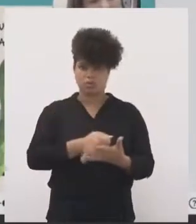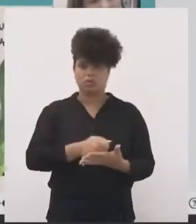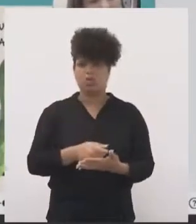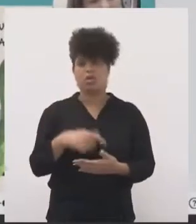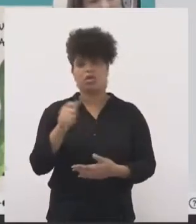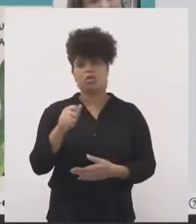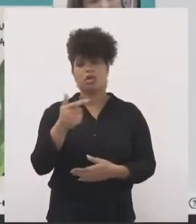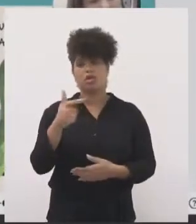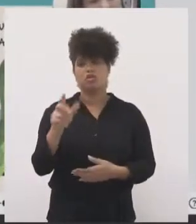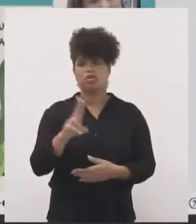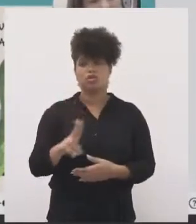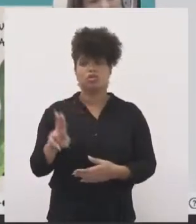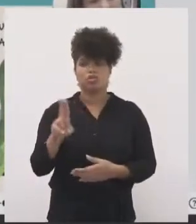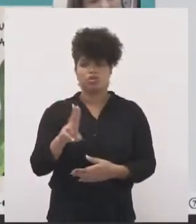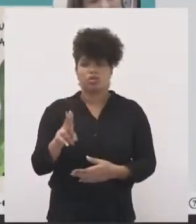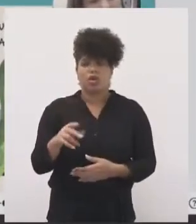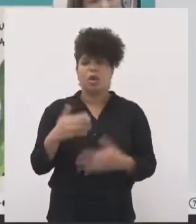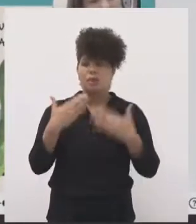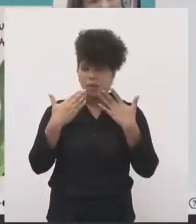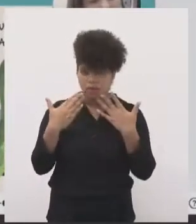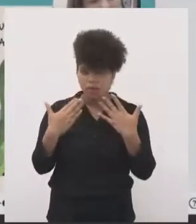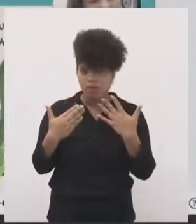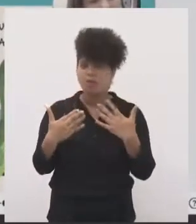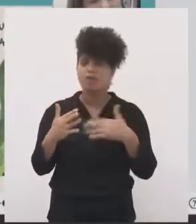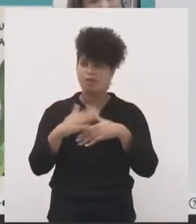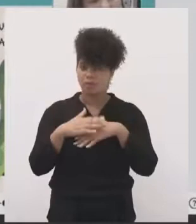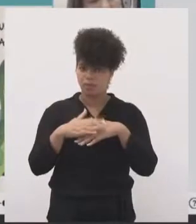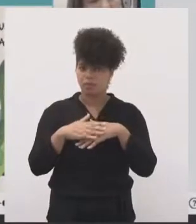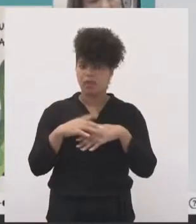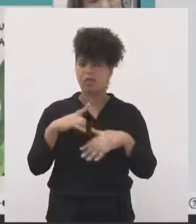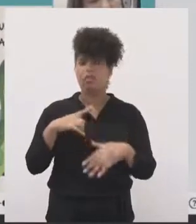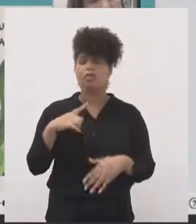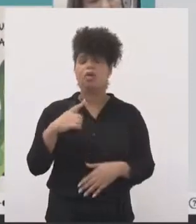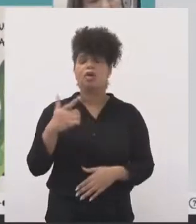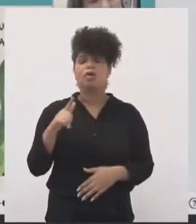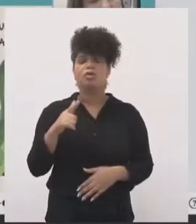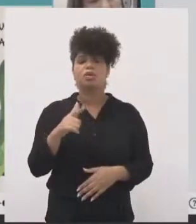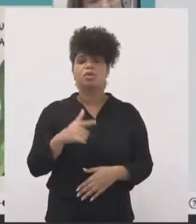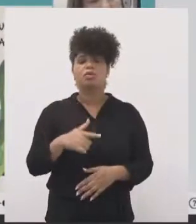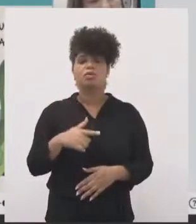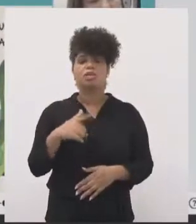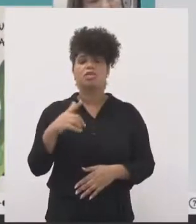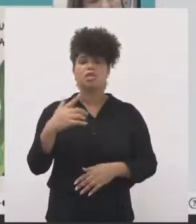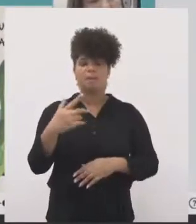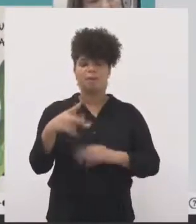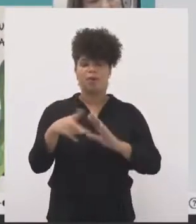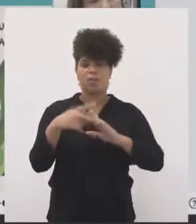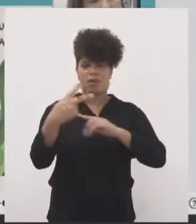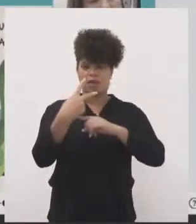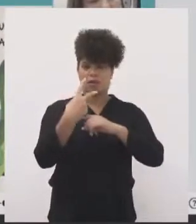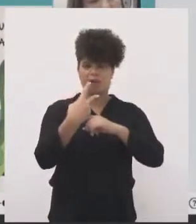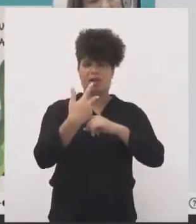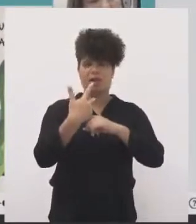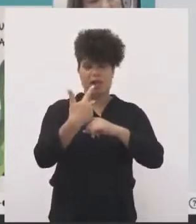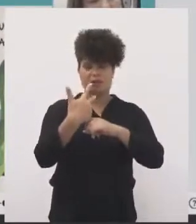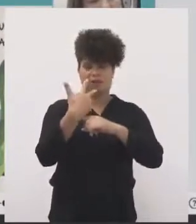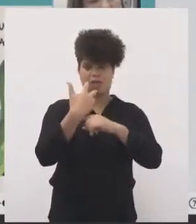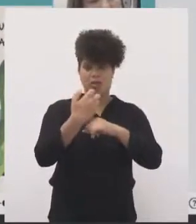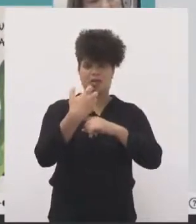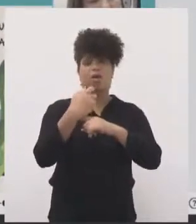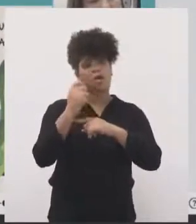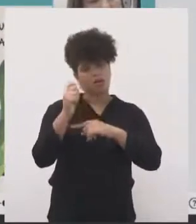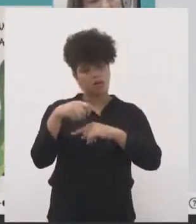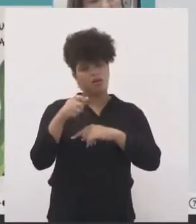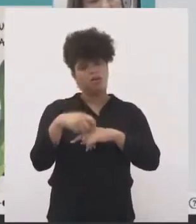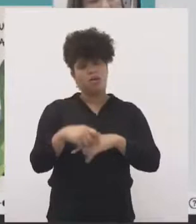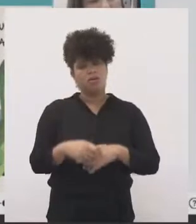usar, na outra apresentação que nós fizemos, eu falei do recurso de apresentar e gravar do Canva. Então, a gente poderia ter usado o recurso